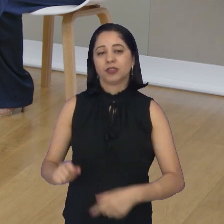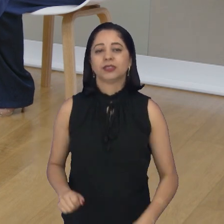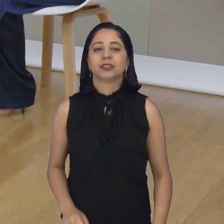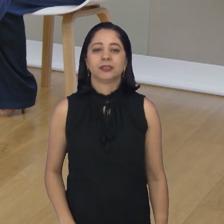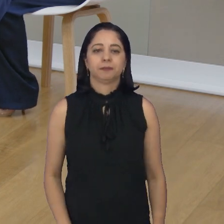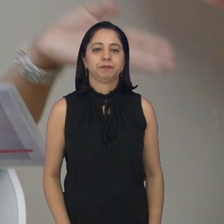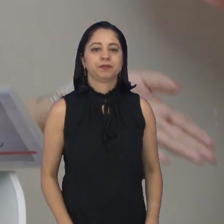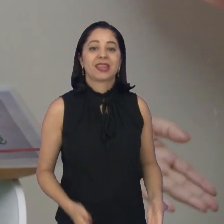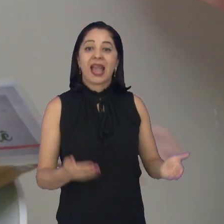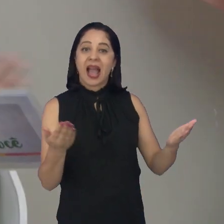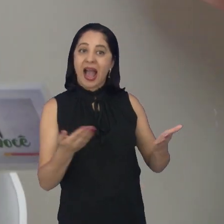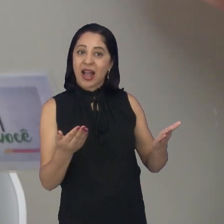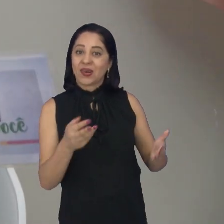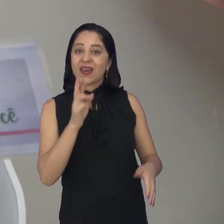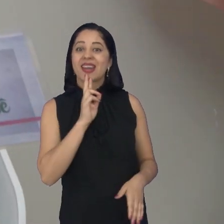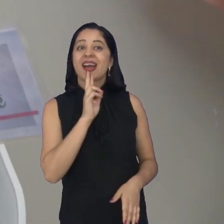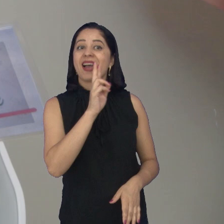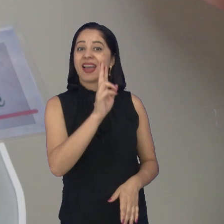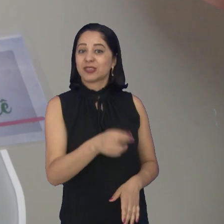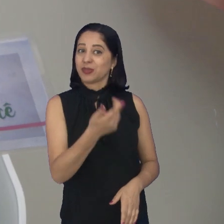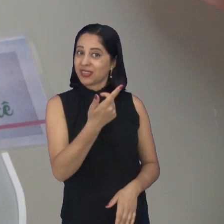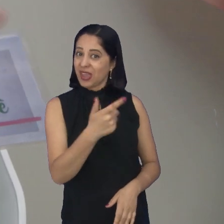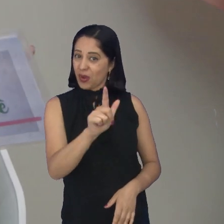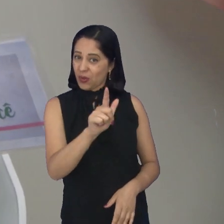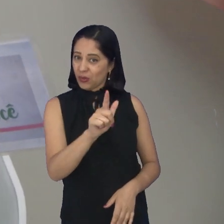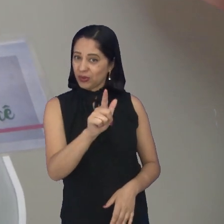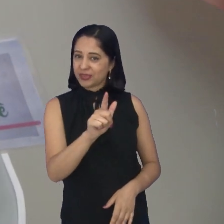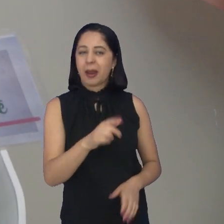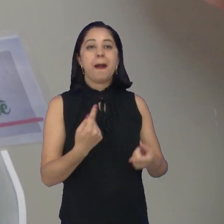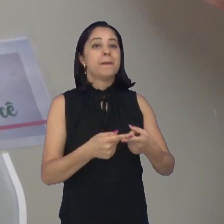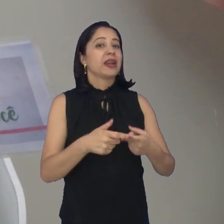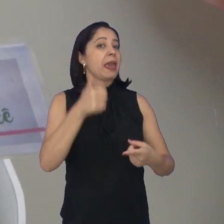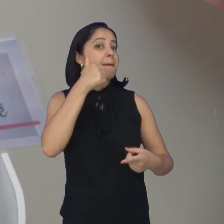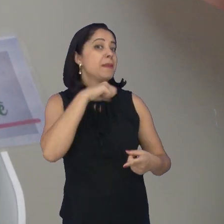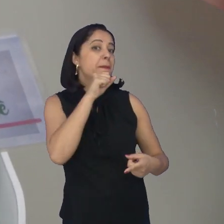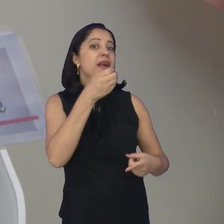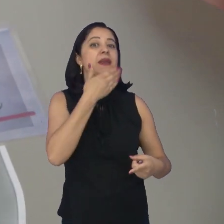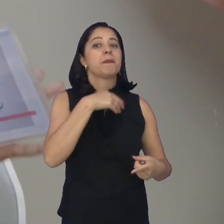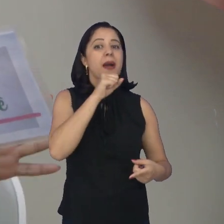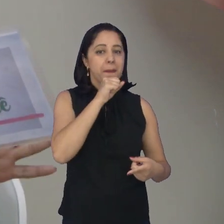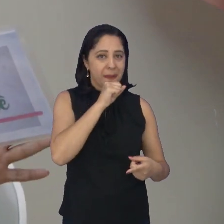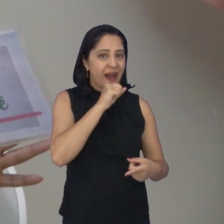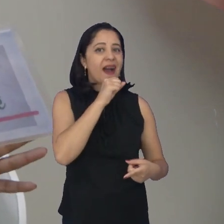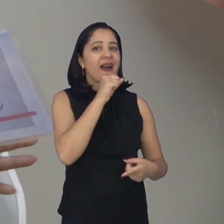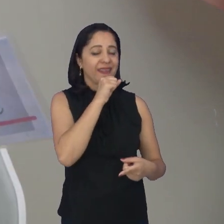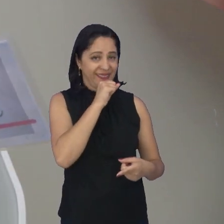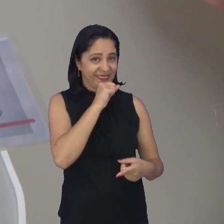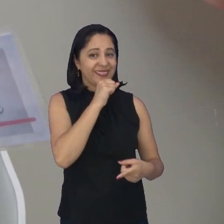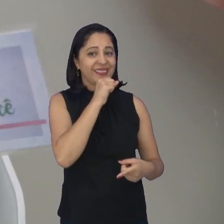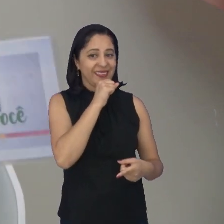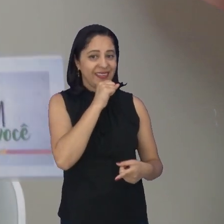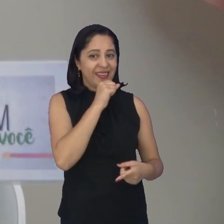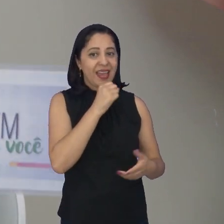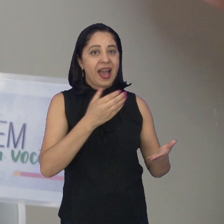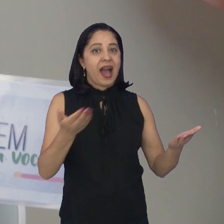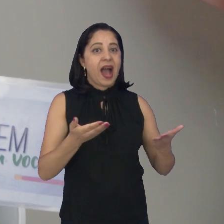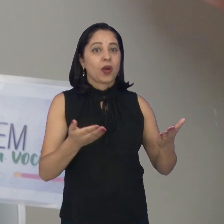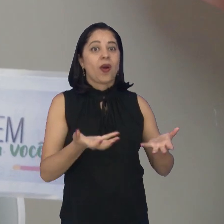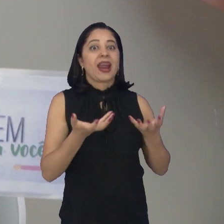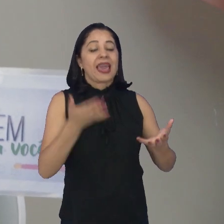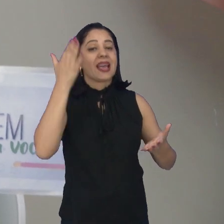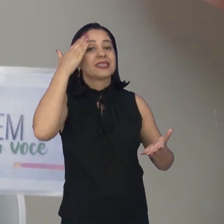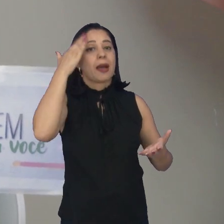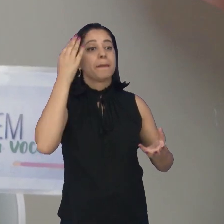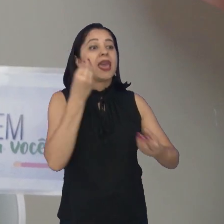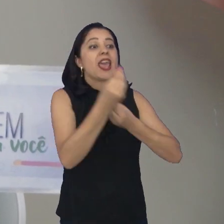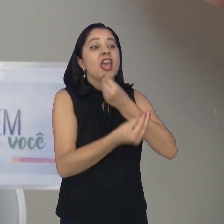certo. Então, agora vamos lá responder, porque são vários papais, mamães que estão em casa com filhos adolescentes. Como aplicar a educação